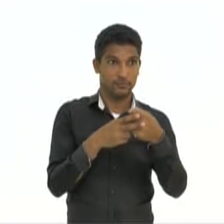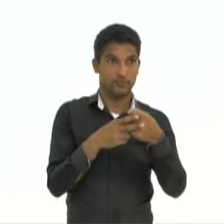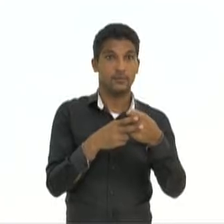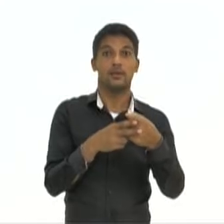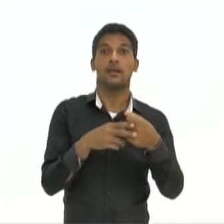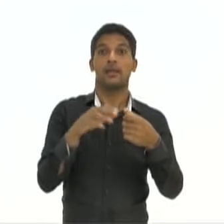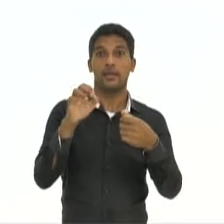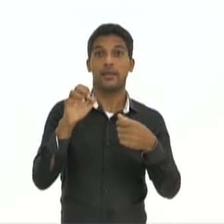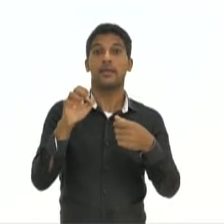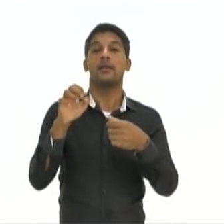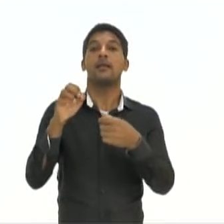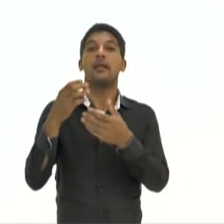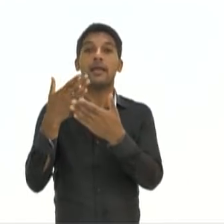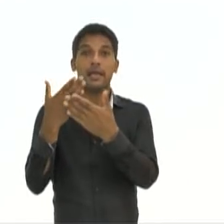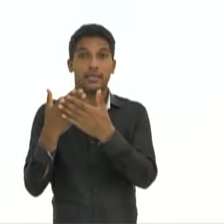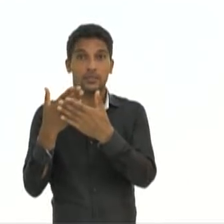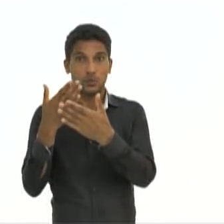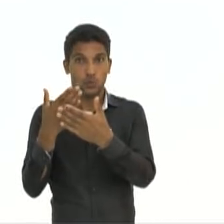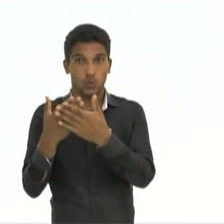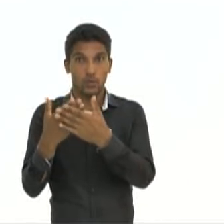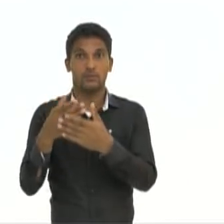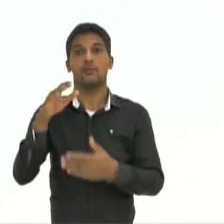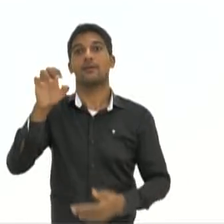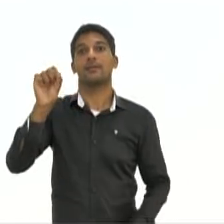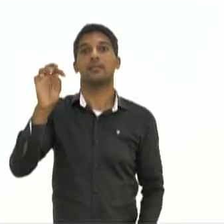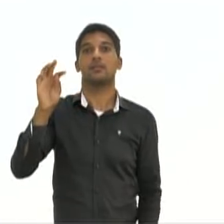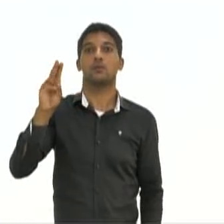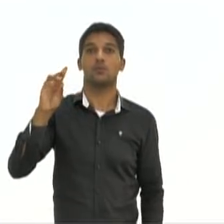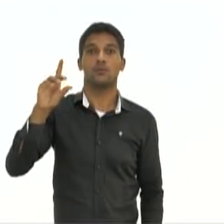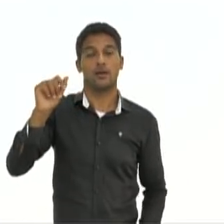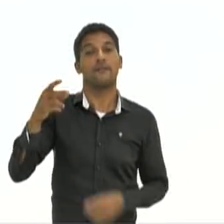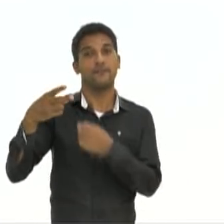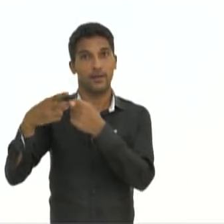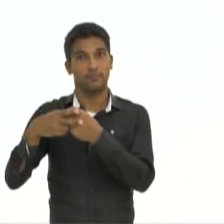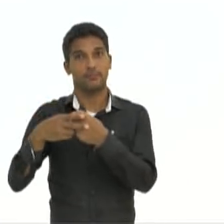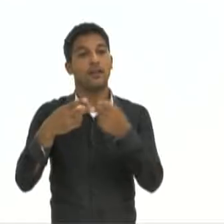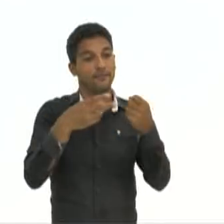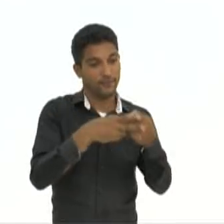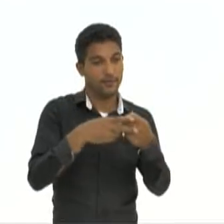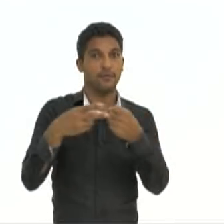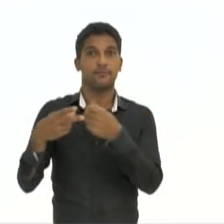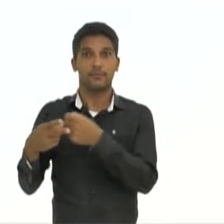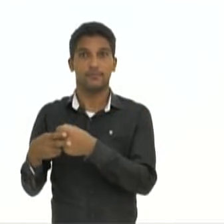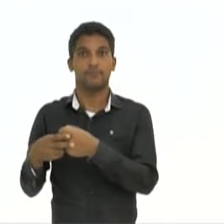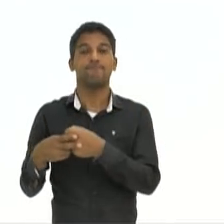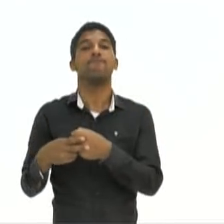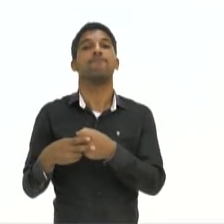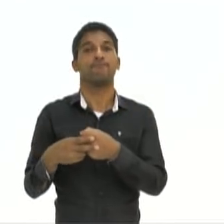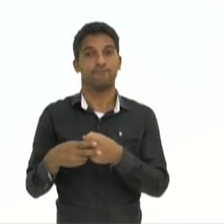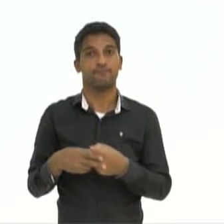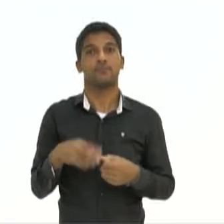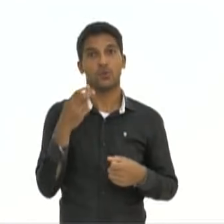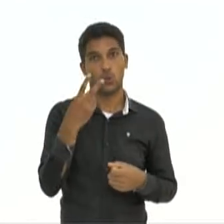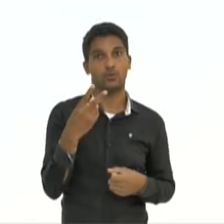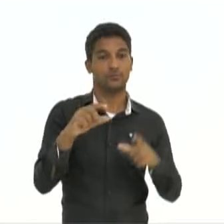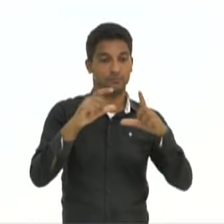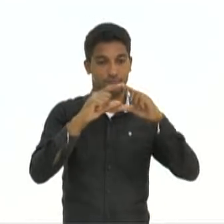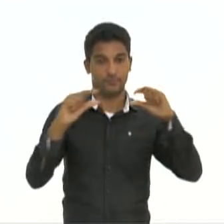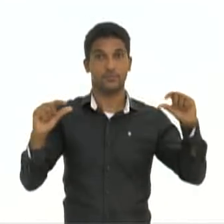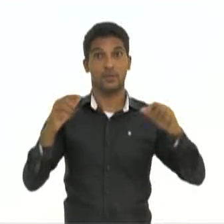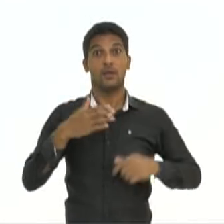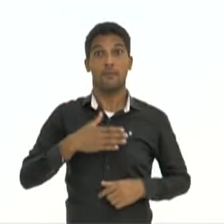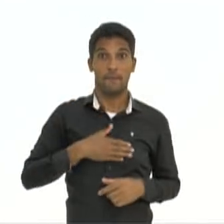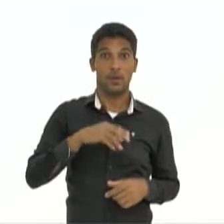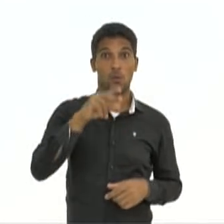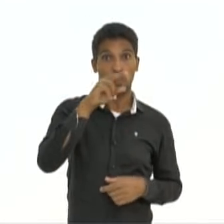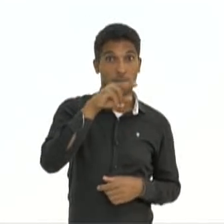né? A flexão verbal faço ali, indicando, né, a primeira pessoa do singular. Então, tenho ali um período simples. E na letra D a gente tinha feito: